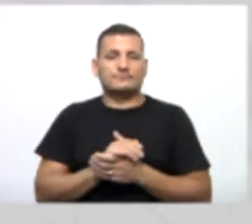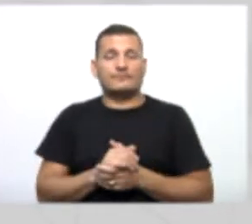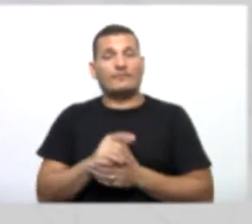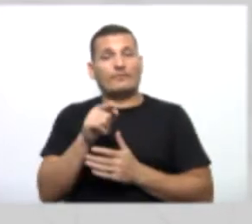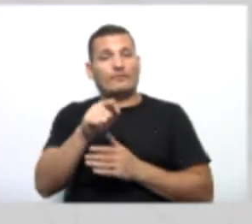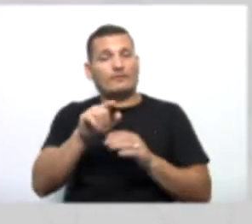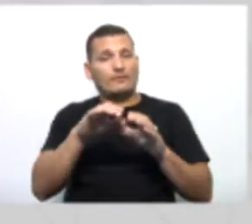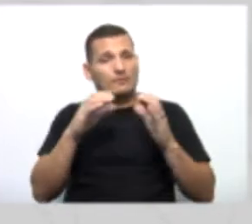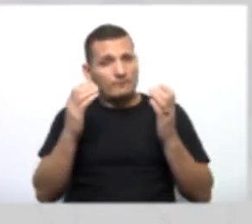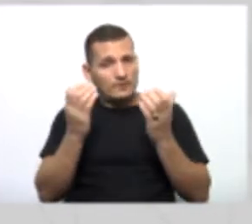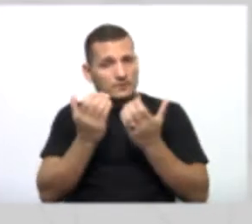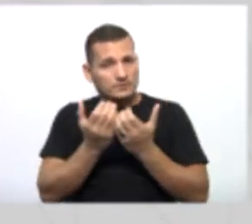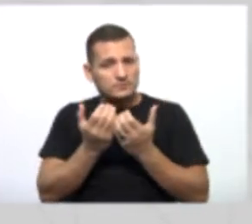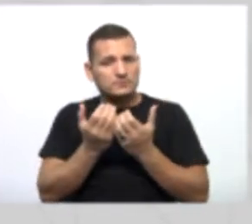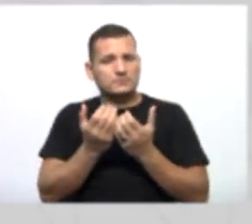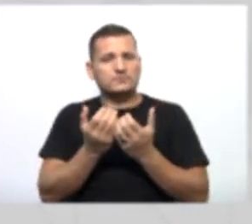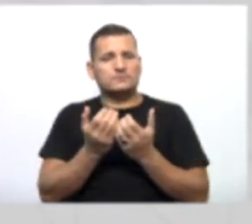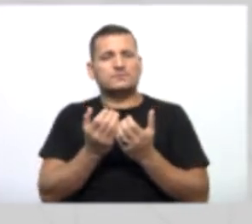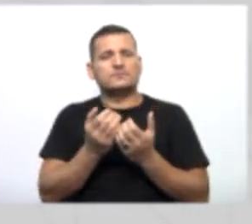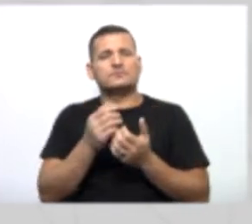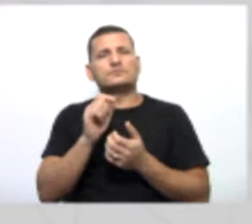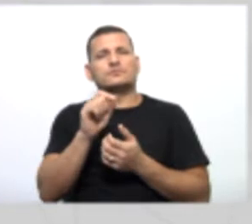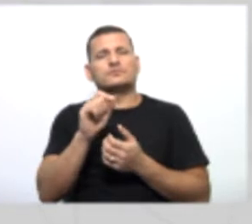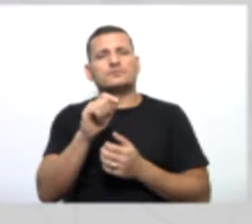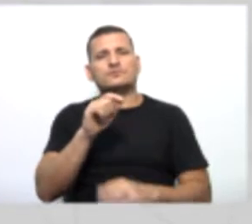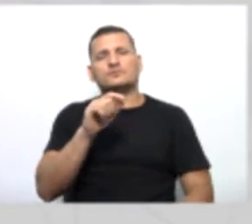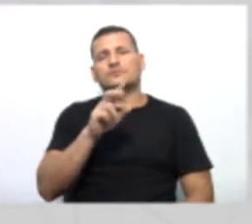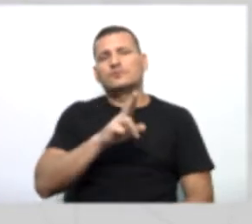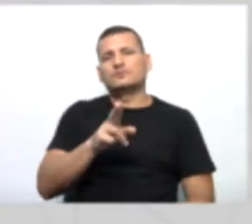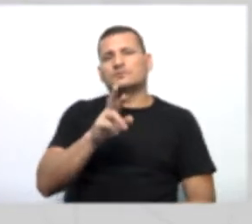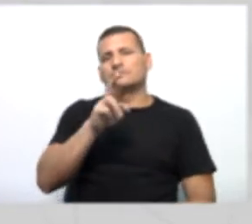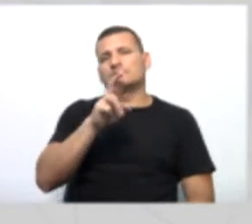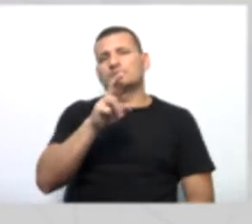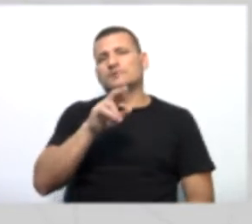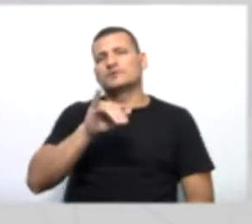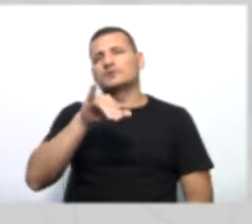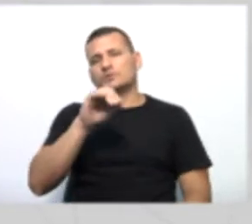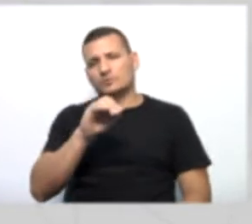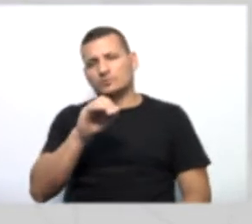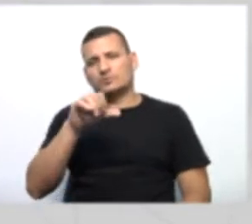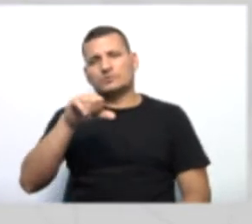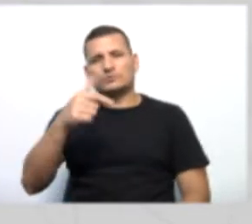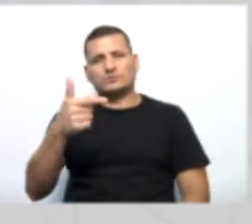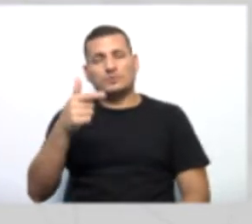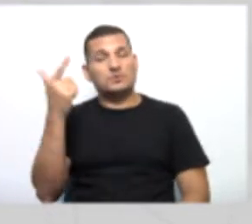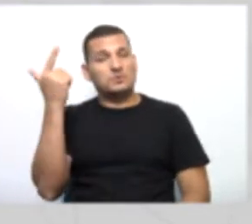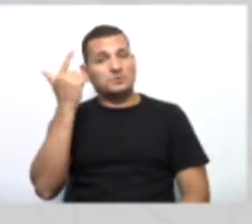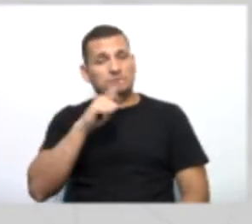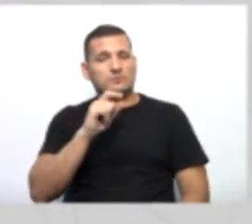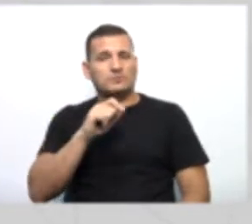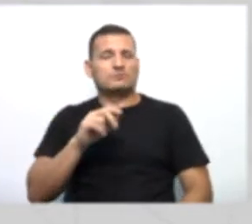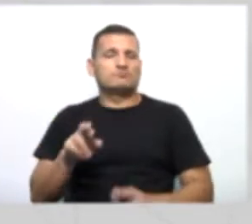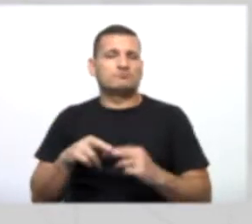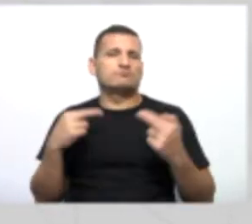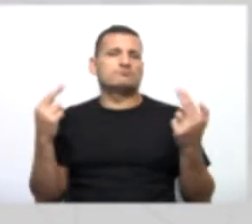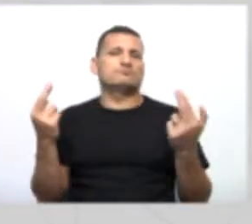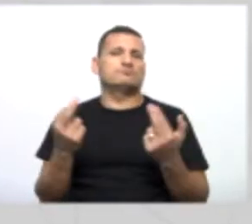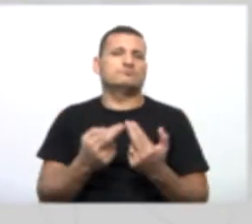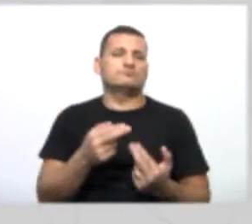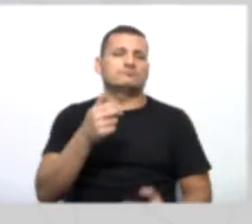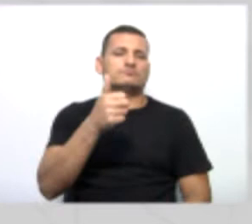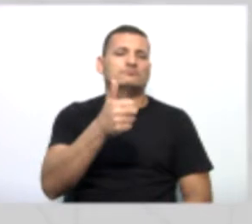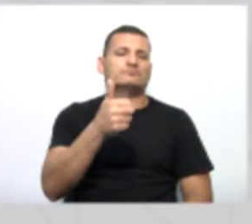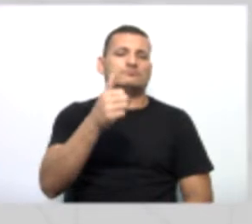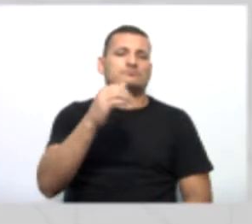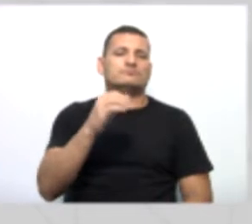conferência foi popularizada com o título de Rio 92 e conseguiu reunir 108 chefes de Estado para a